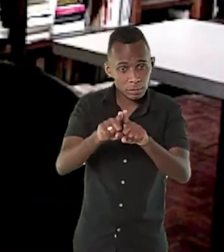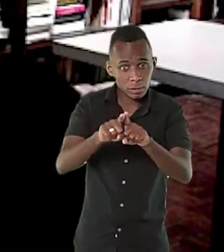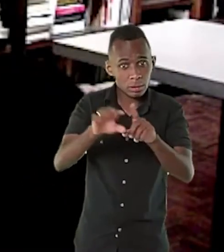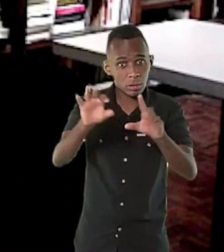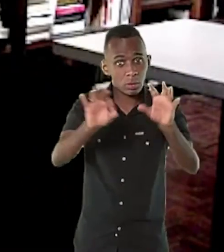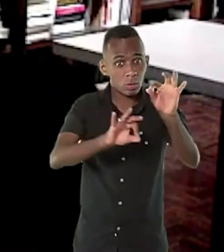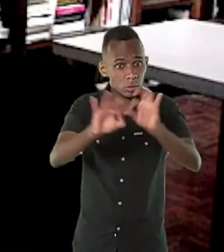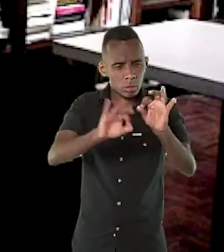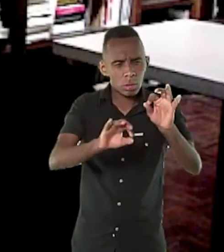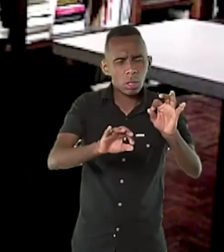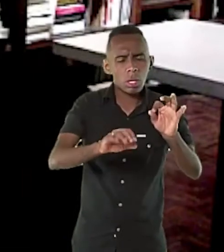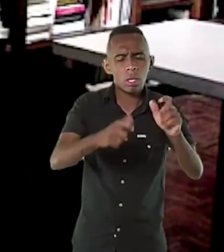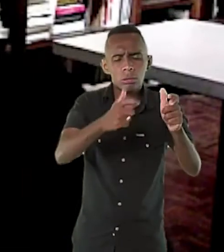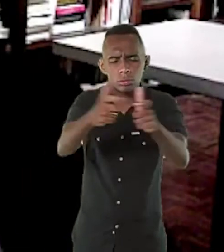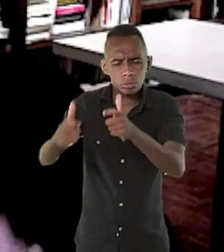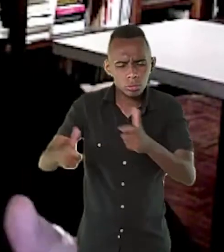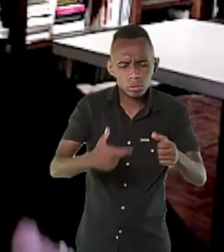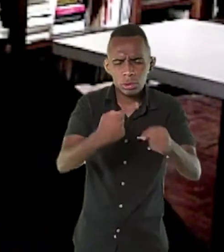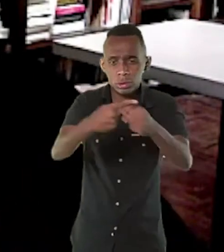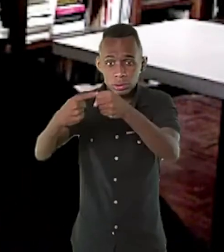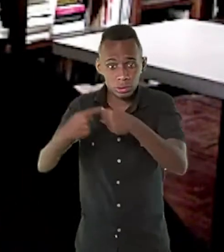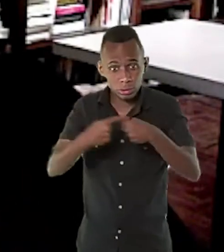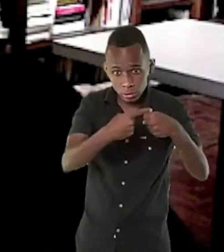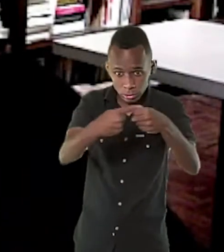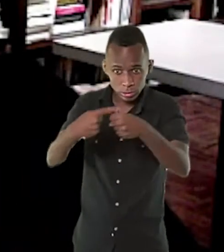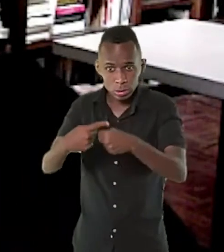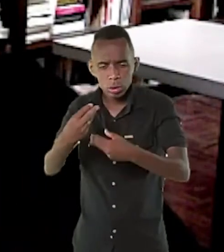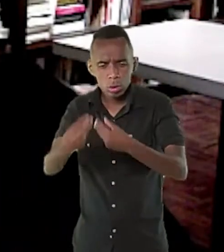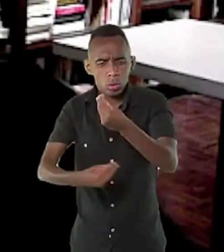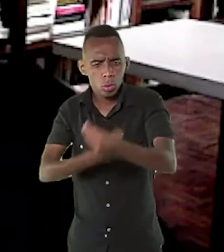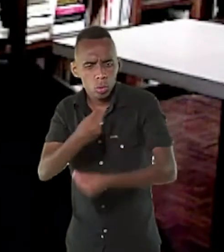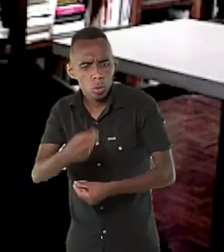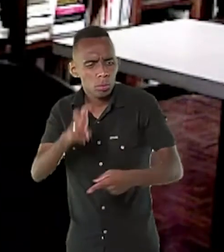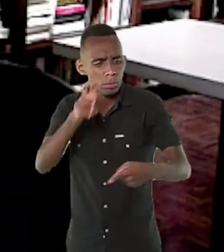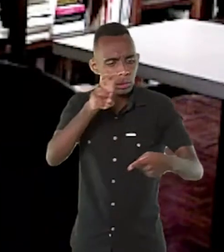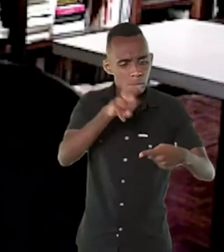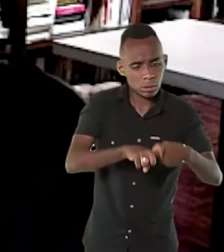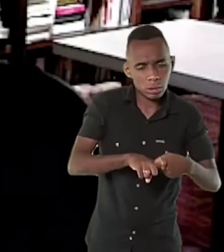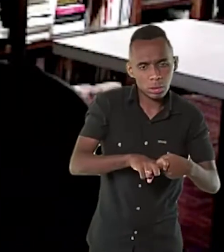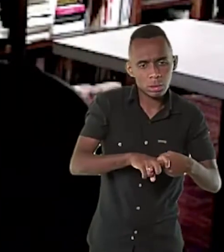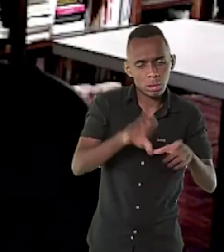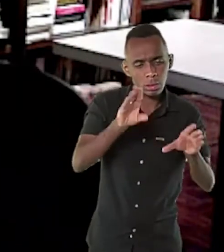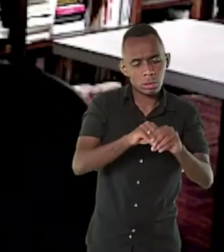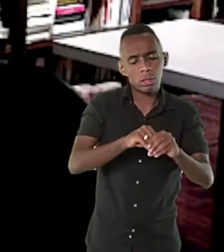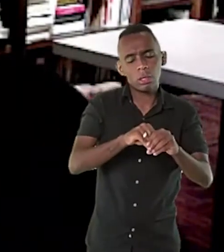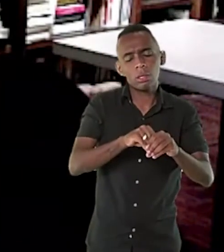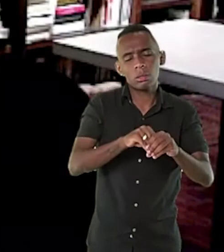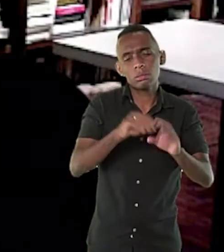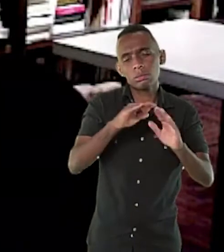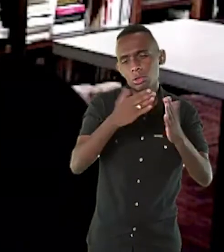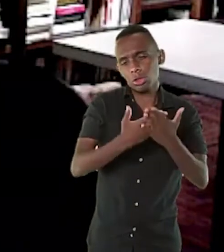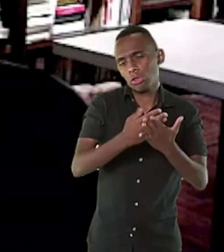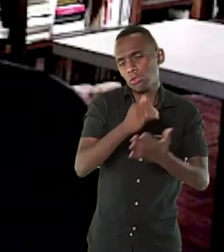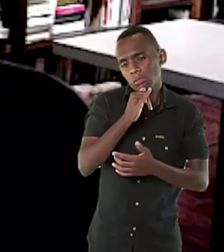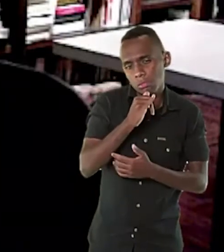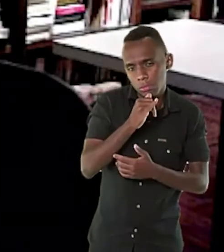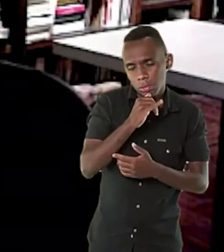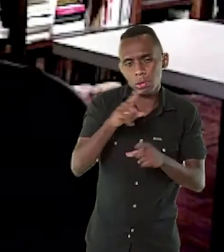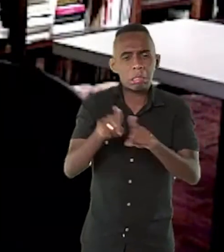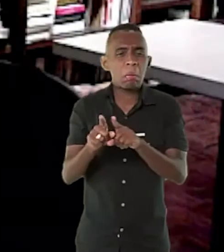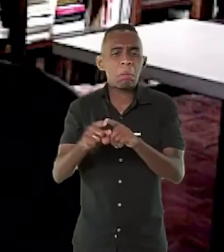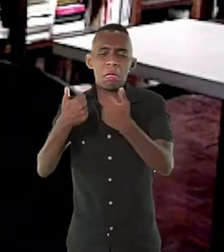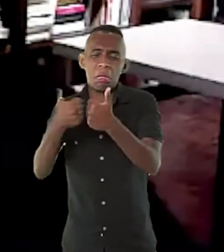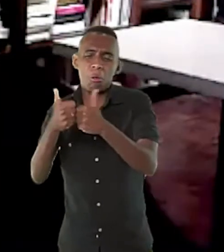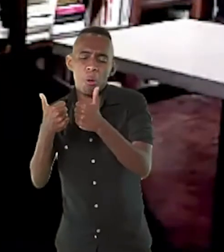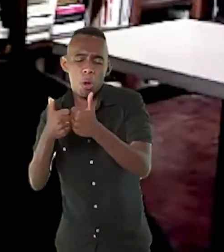tecido urbano. A maneira como as pessoas devem se sentar na sala de aula, no bonde, andar